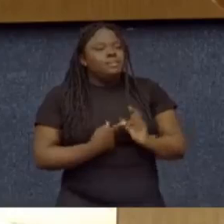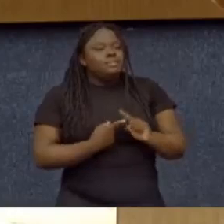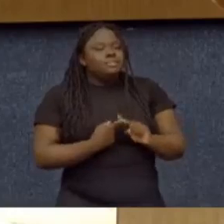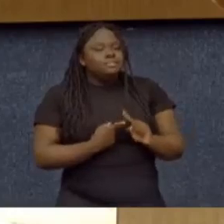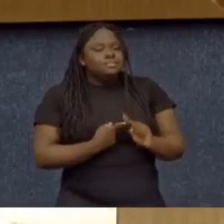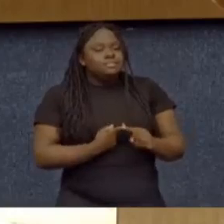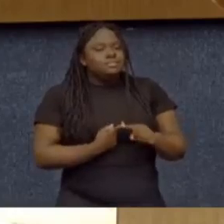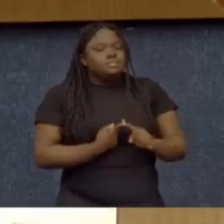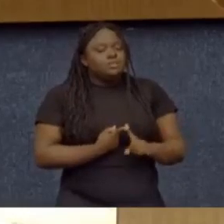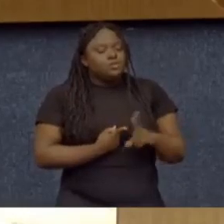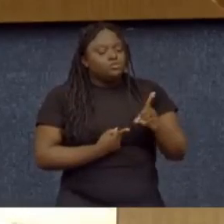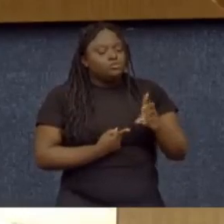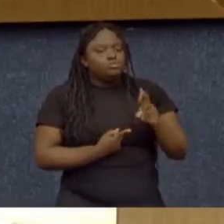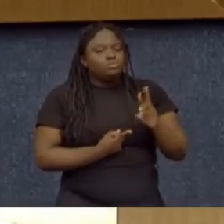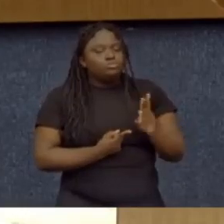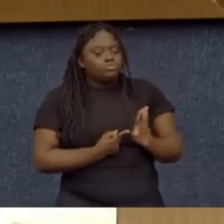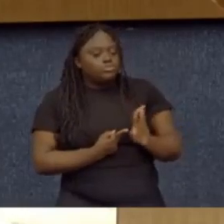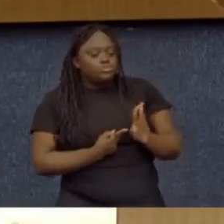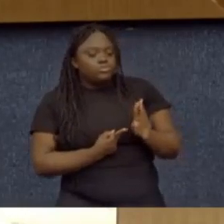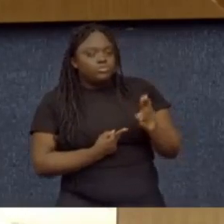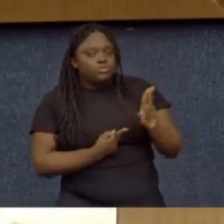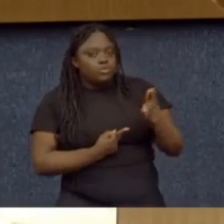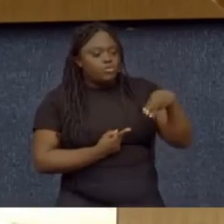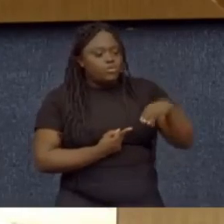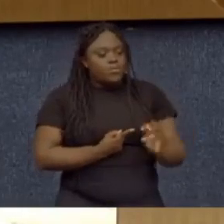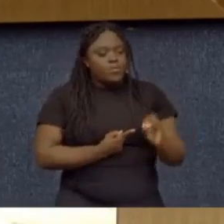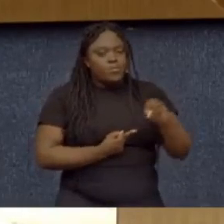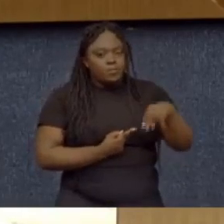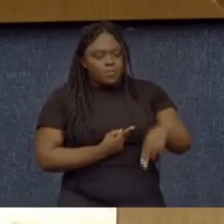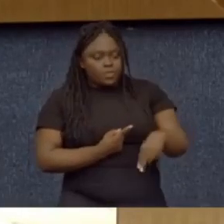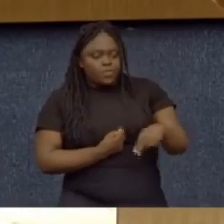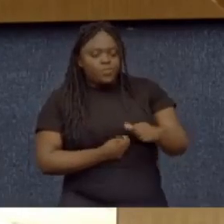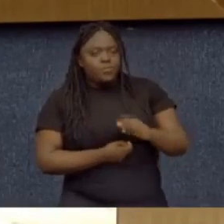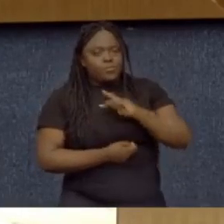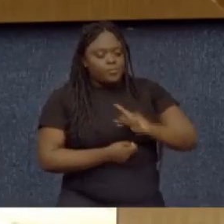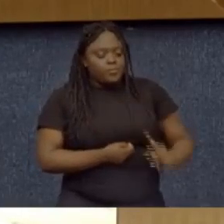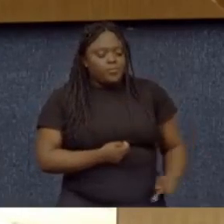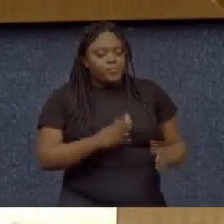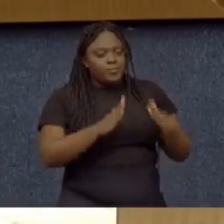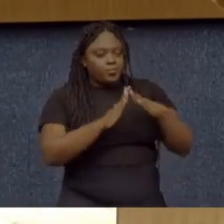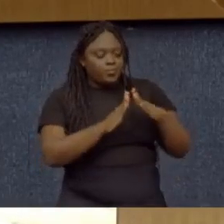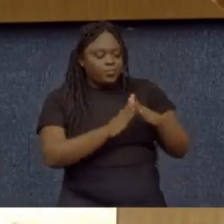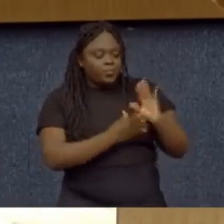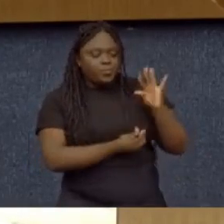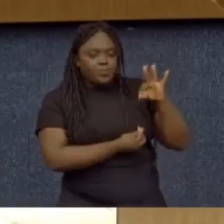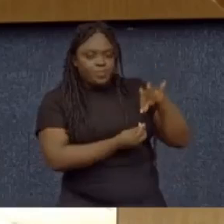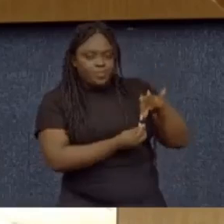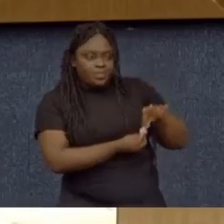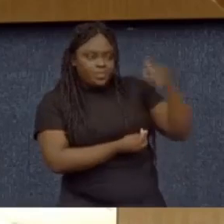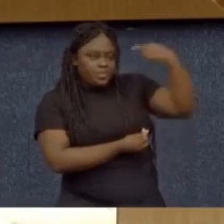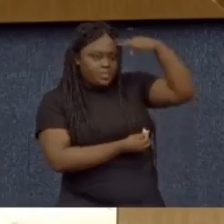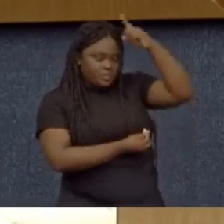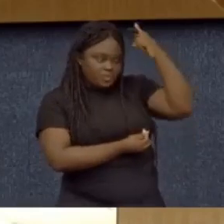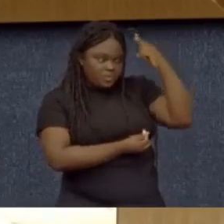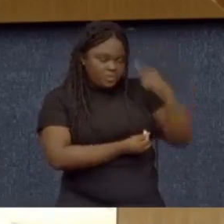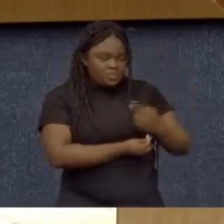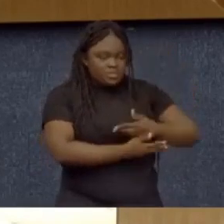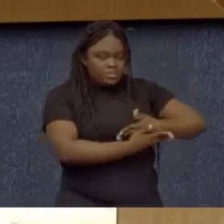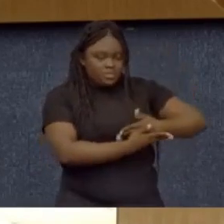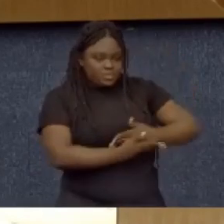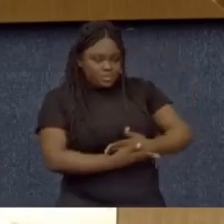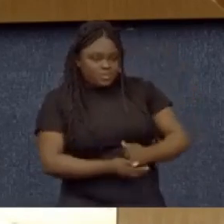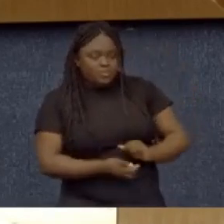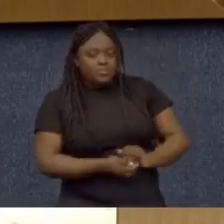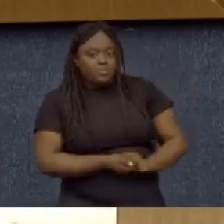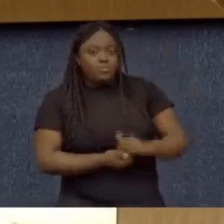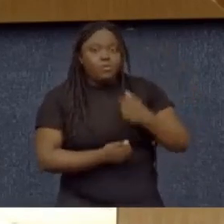Sandro Drummond Brandão, presidente da Casa Espírita Cristã, Santo Agostinho e procurador do estádio. Quando eu falar,